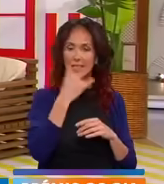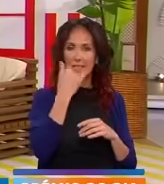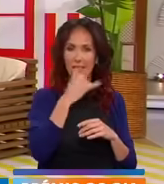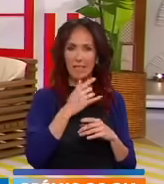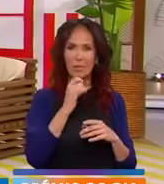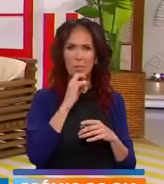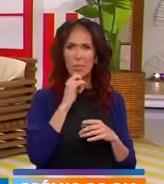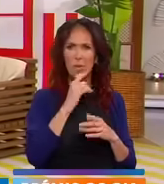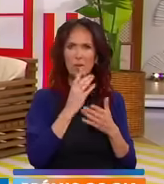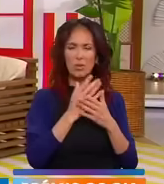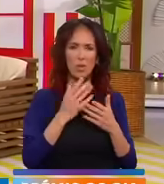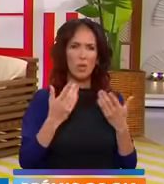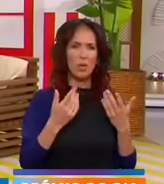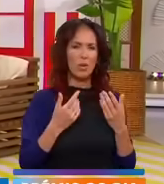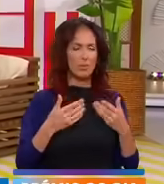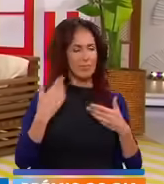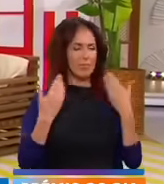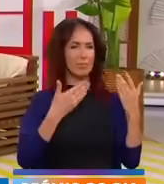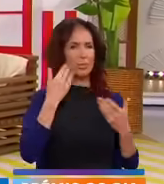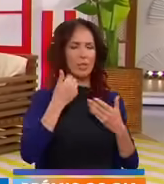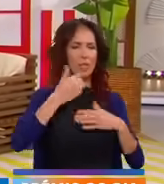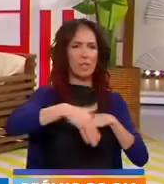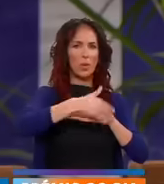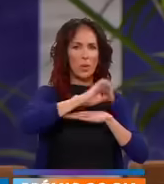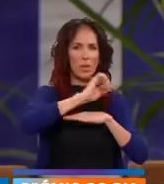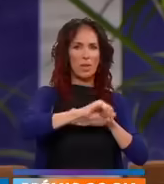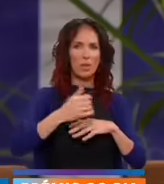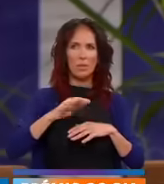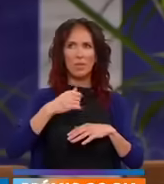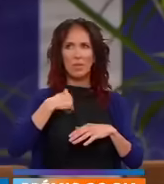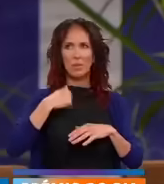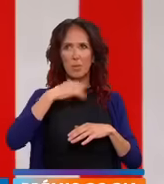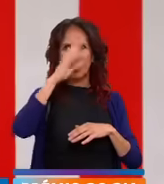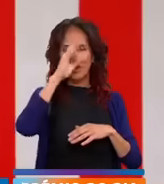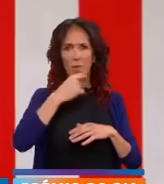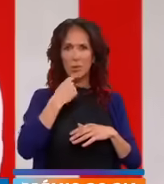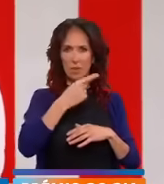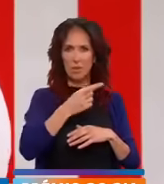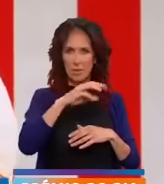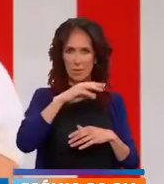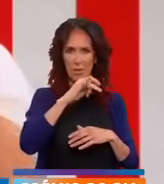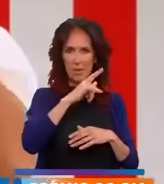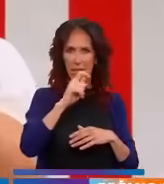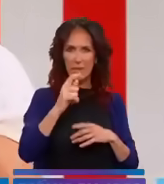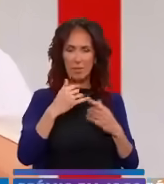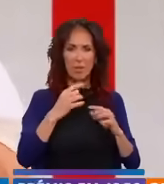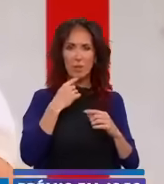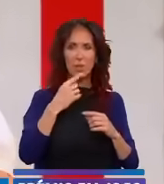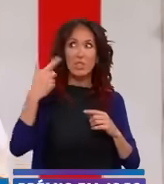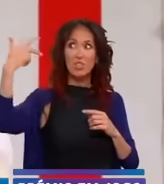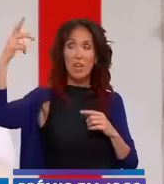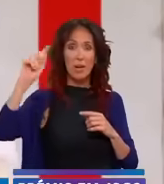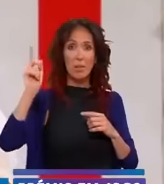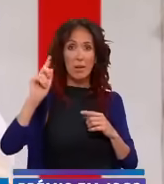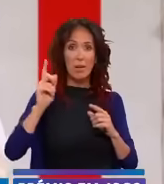seja da rua dele, mas é verdade. Sim, mas, ou seja, ele tem noção do que está a dizer à Marie, mas ele, neste momento, não está a dizer para as câmaras o que eu te estou a